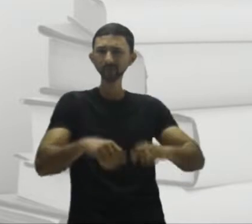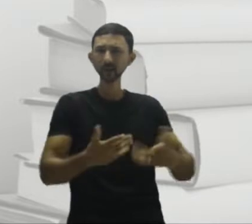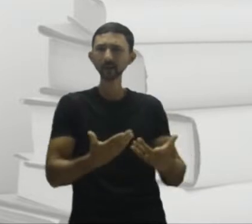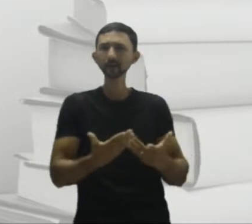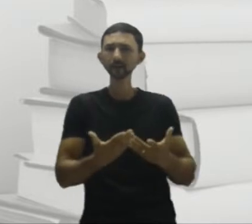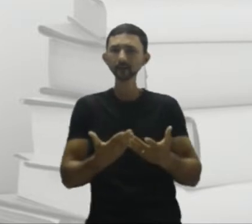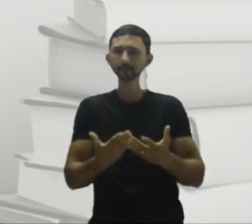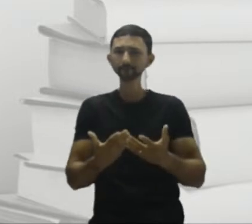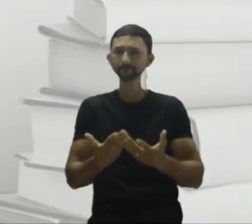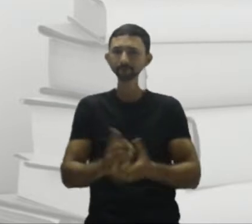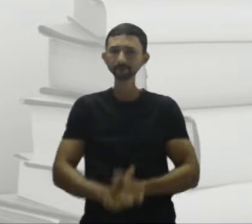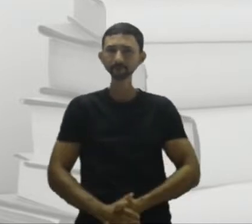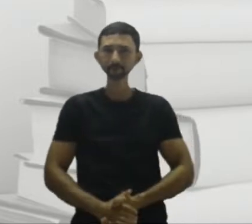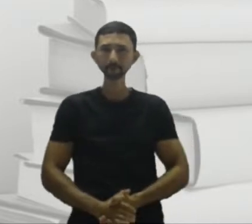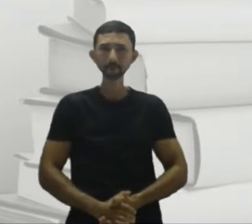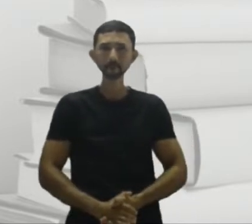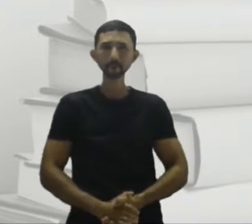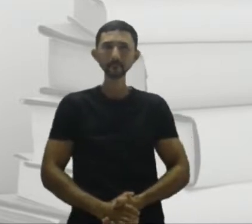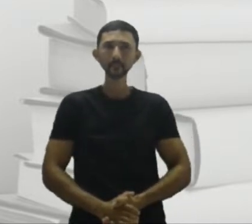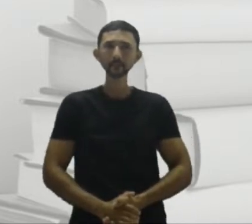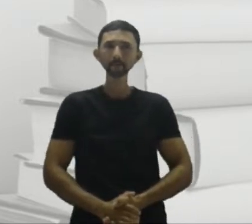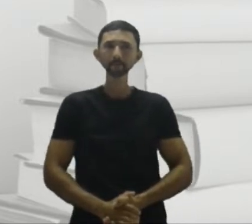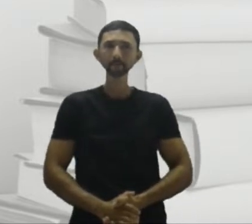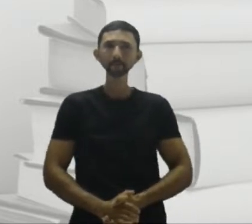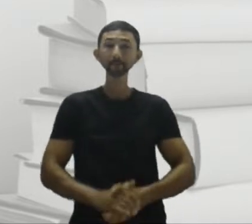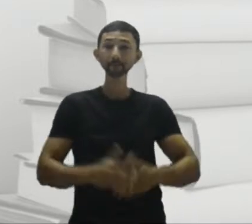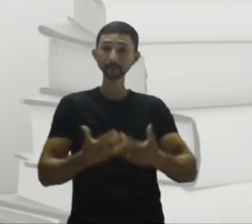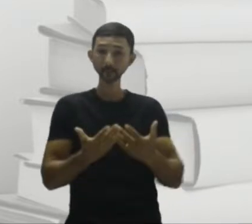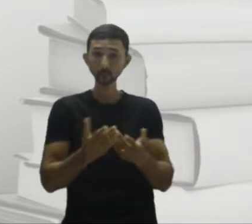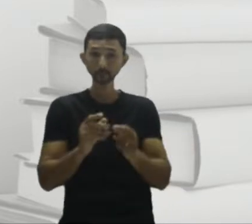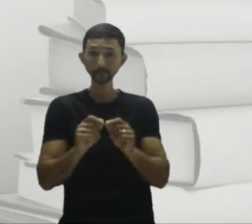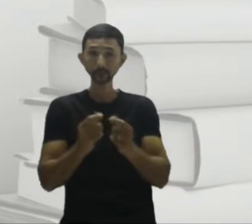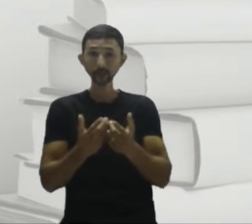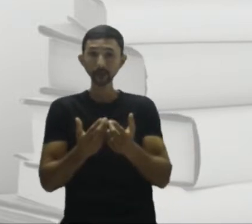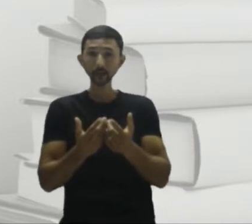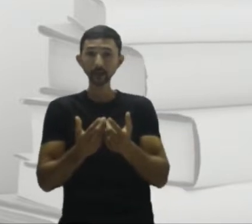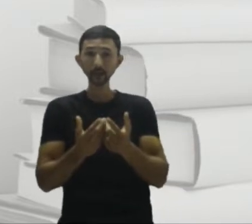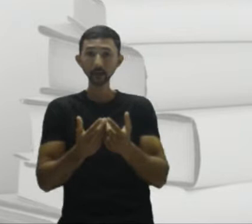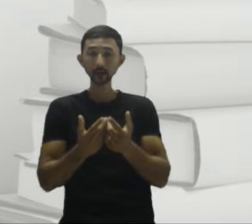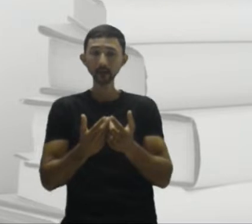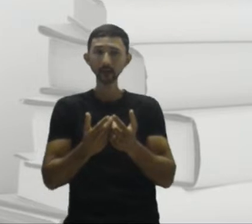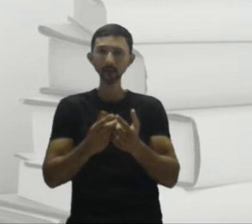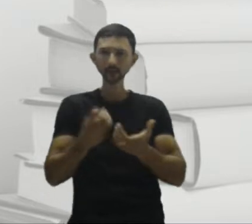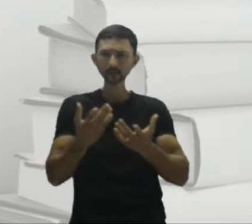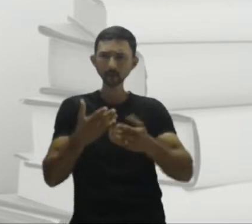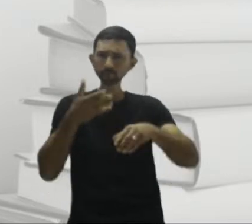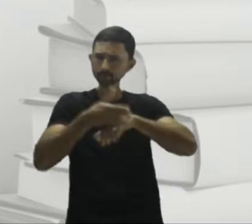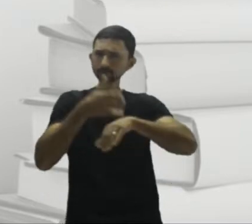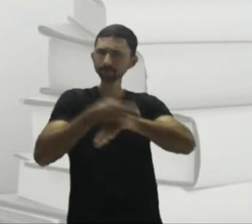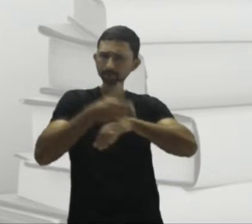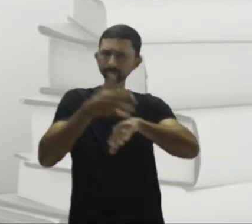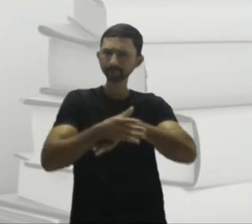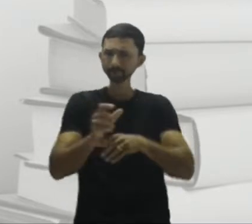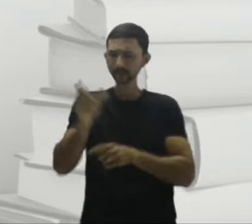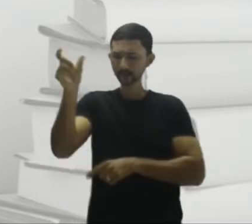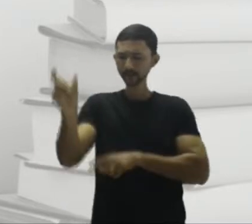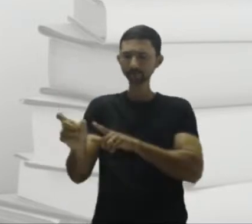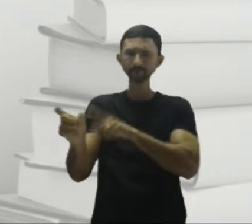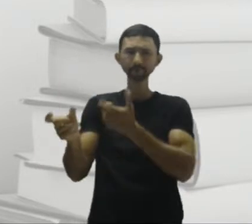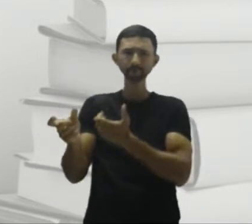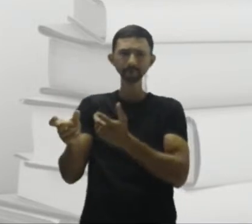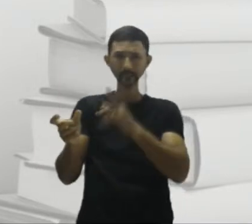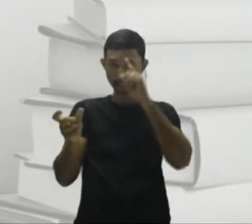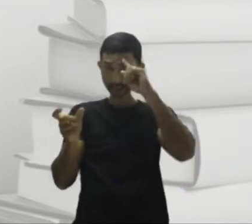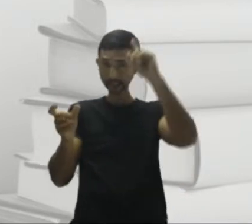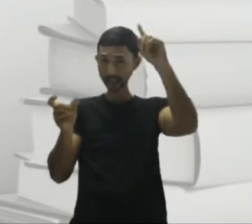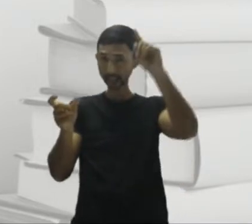sua vitória, certo? Então, é muito presente a questão